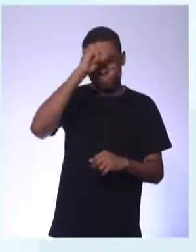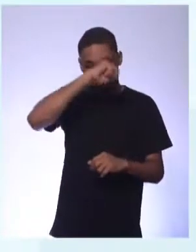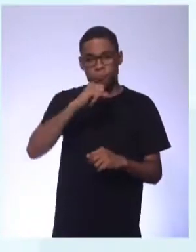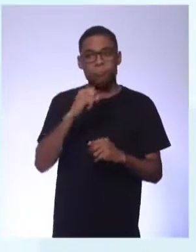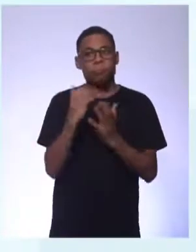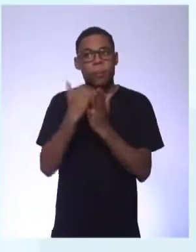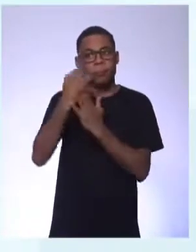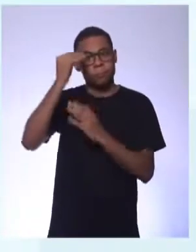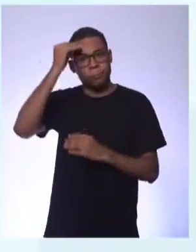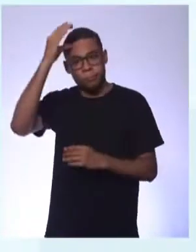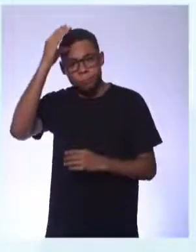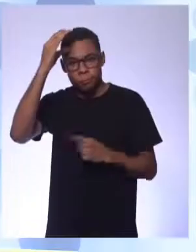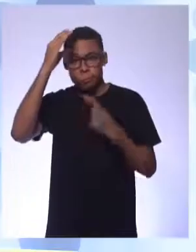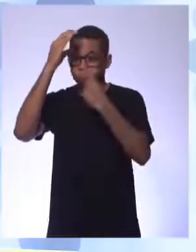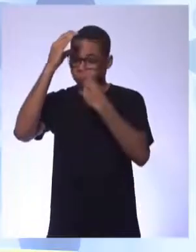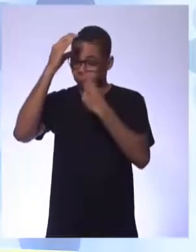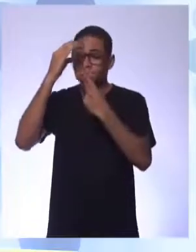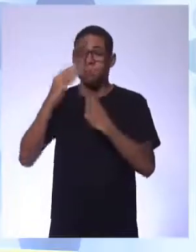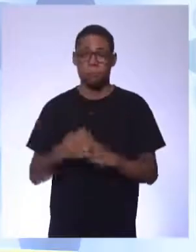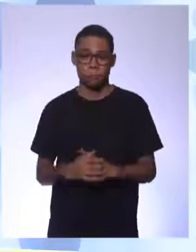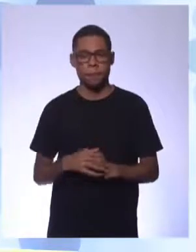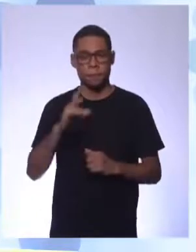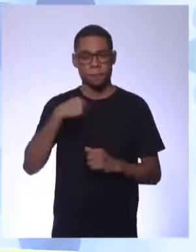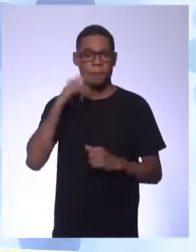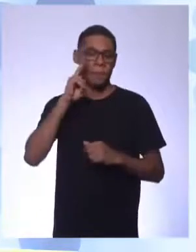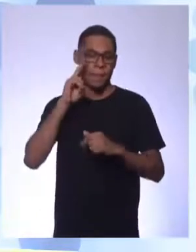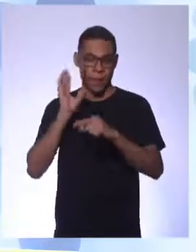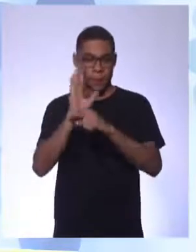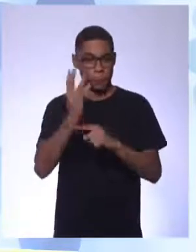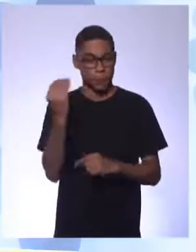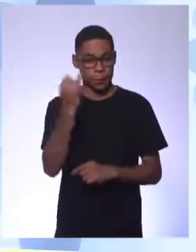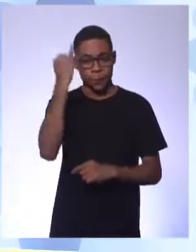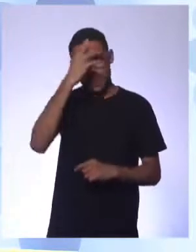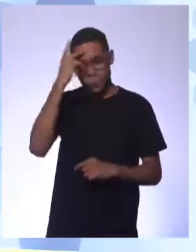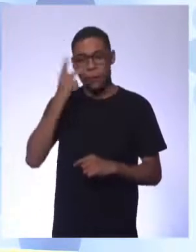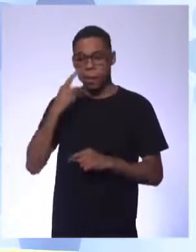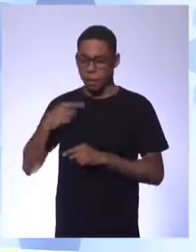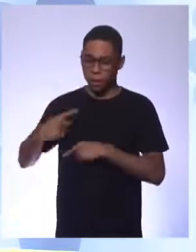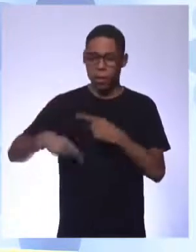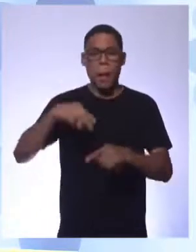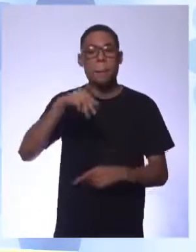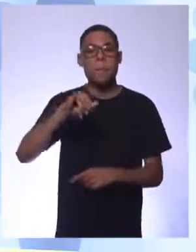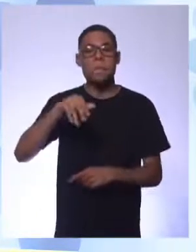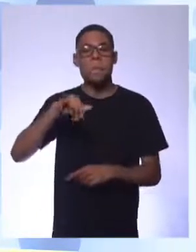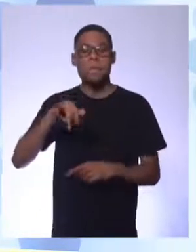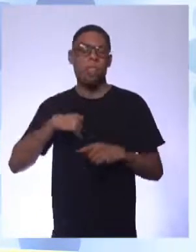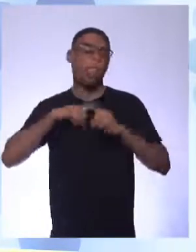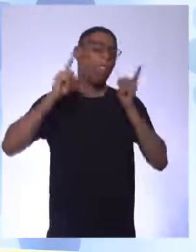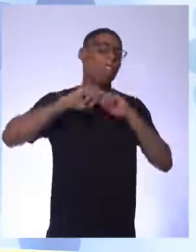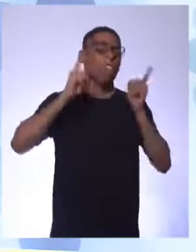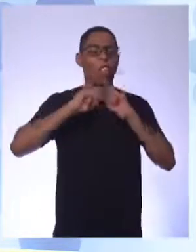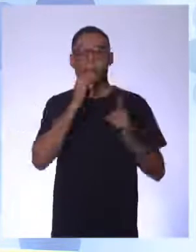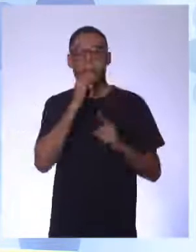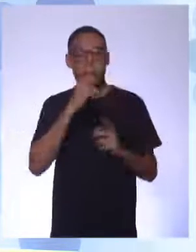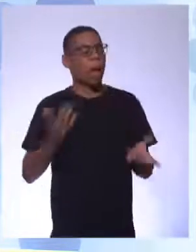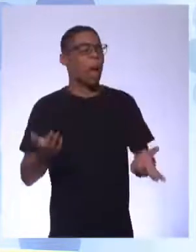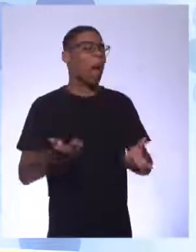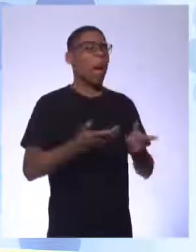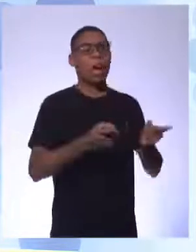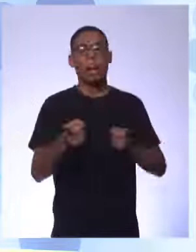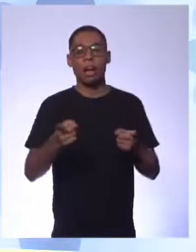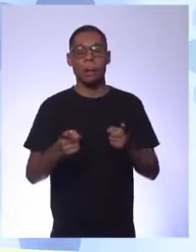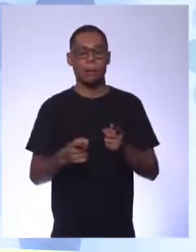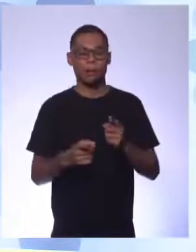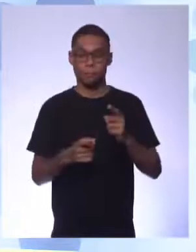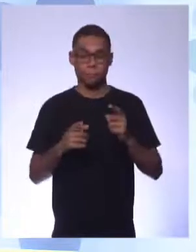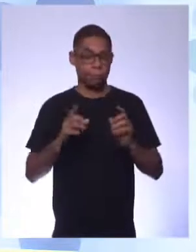e autoconhecimento. Vou lembrar uma coisa que é muito importante. O pessoal fala muito da geração mimimi. É mimimi aqui, mimimi. Olha só, uma